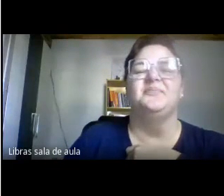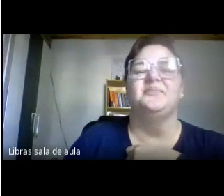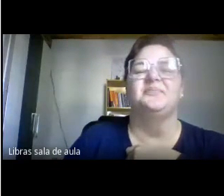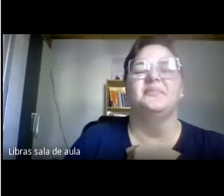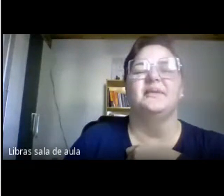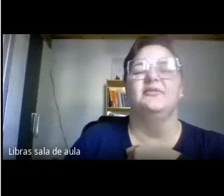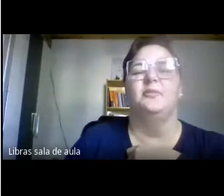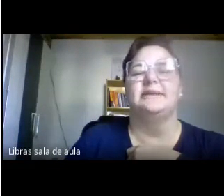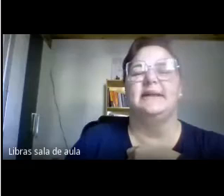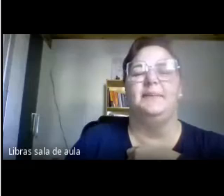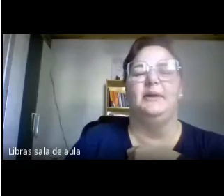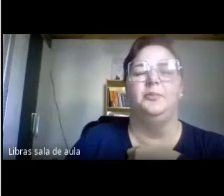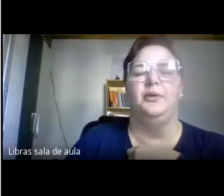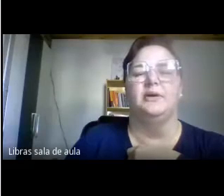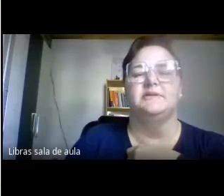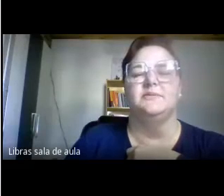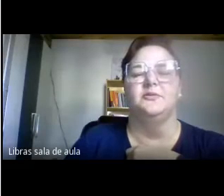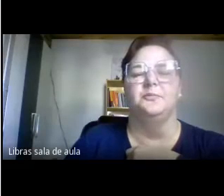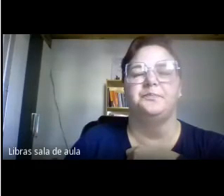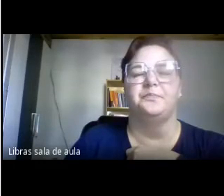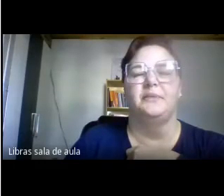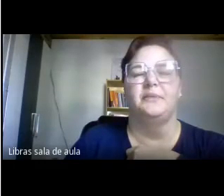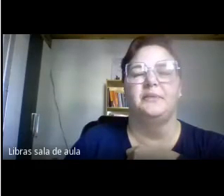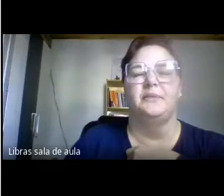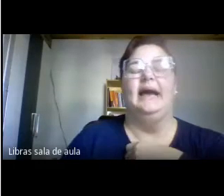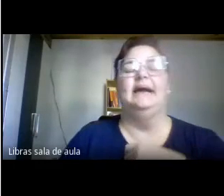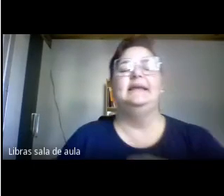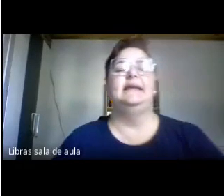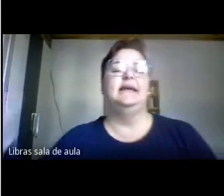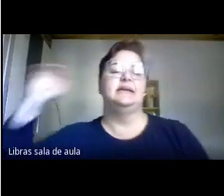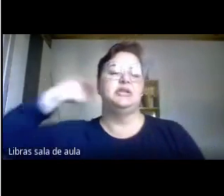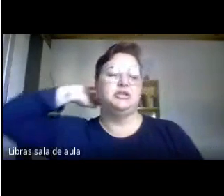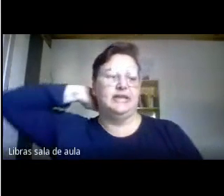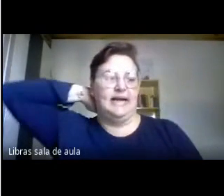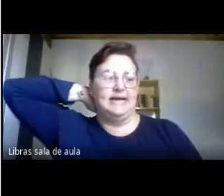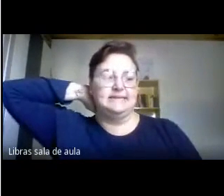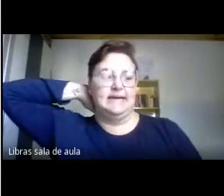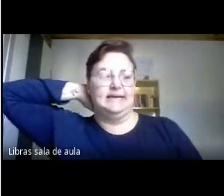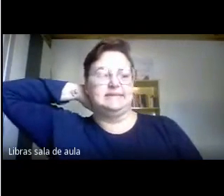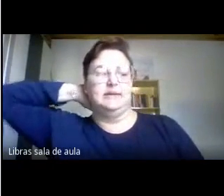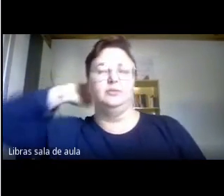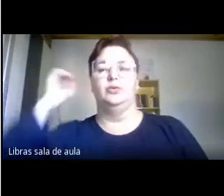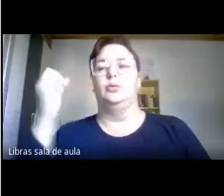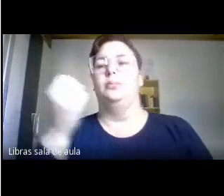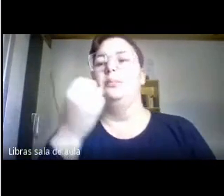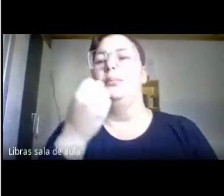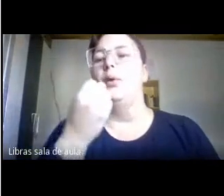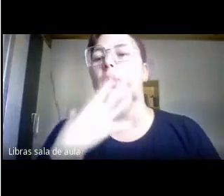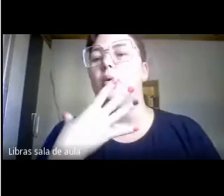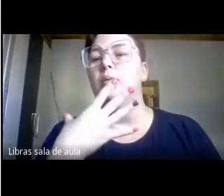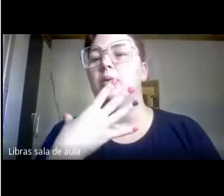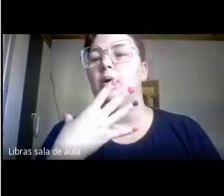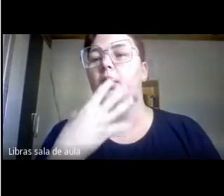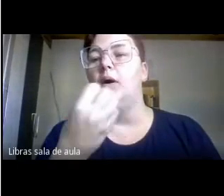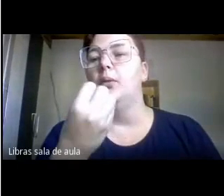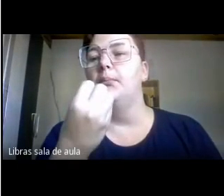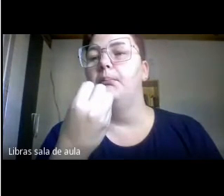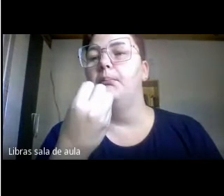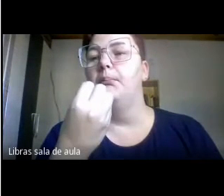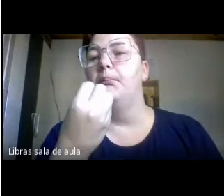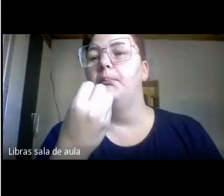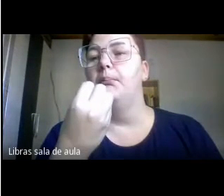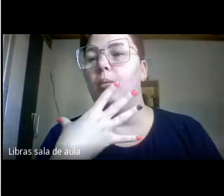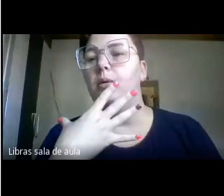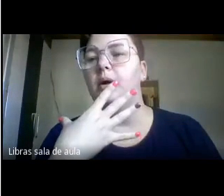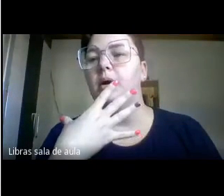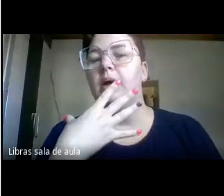Tá? Vou passar para o próximo. Aqui a gente traz a questão do bom, ó,